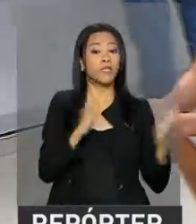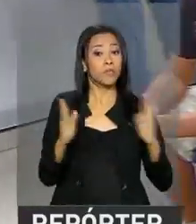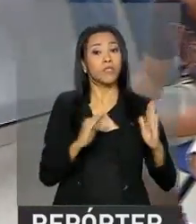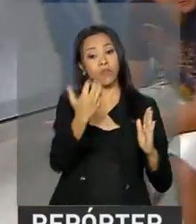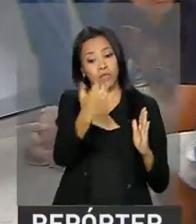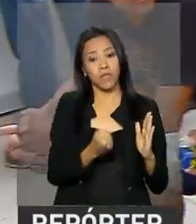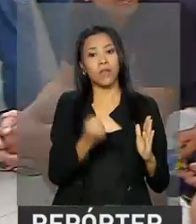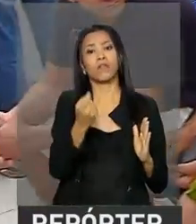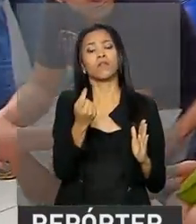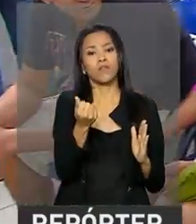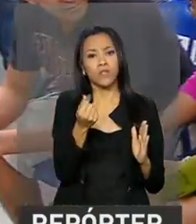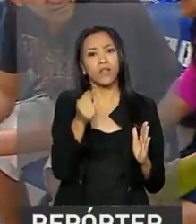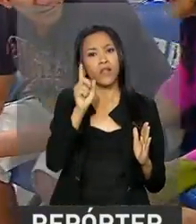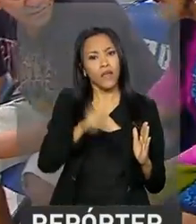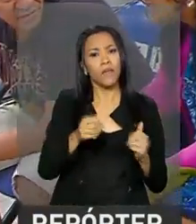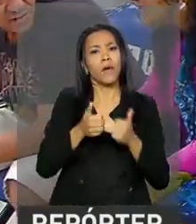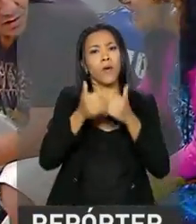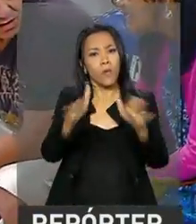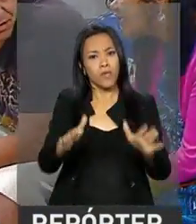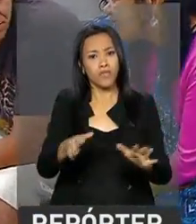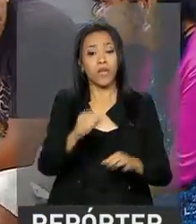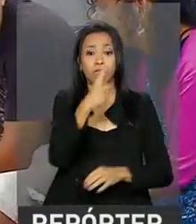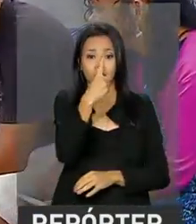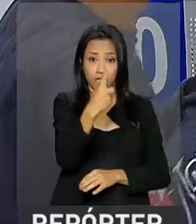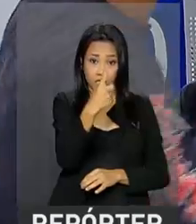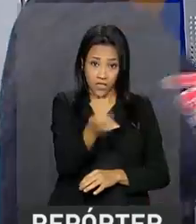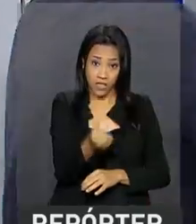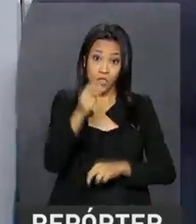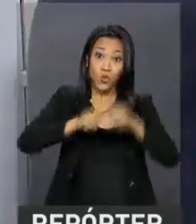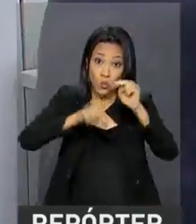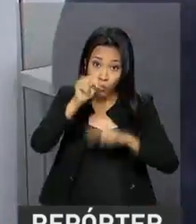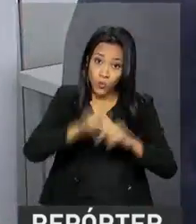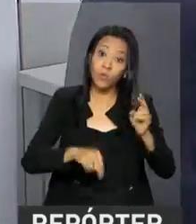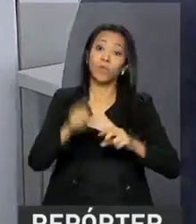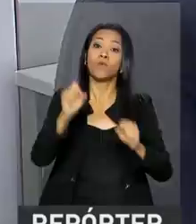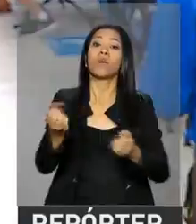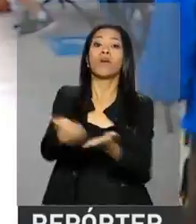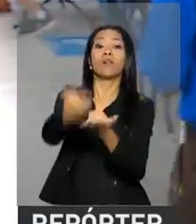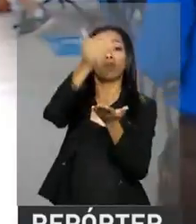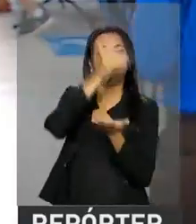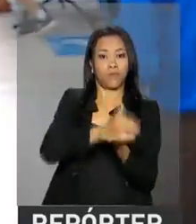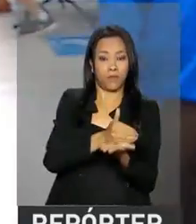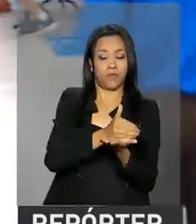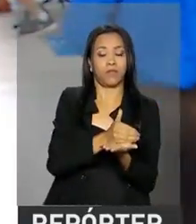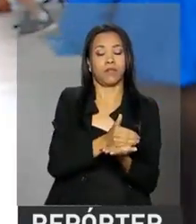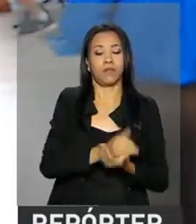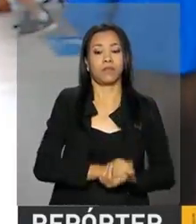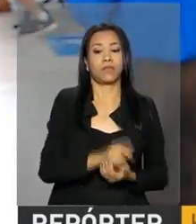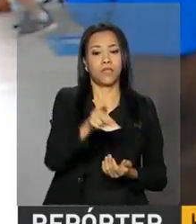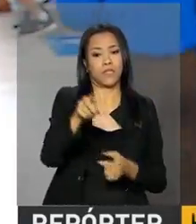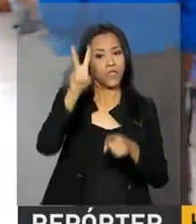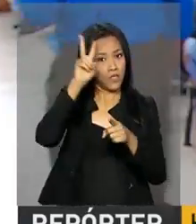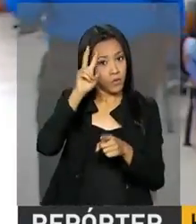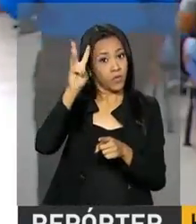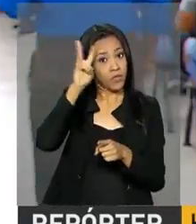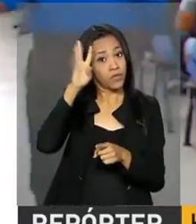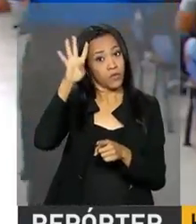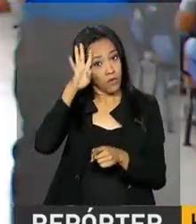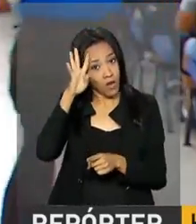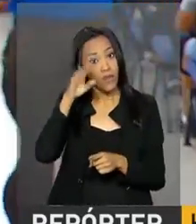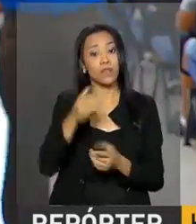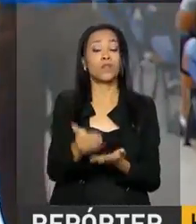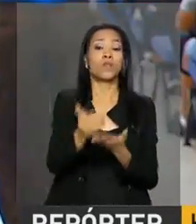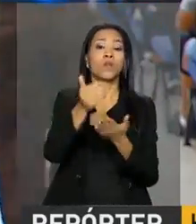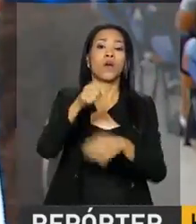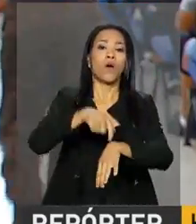fase que tinha previsão de começar em 16 de junho foi segunda e terça e quarta agora nós vamos abrir com du horas